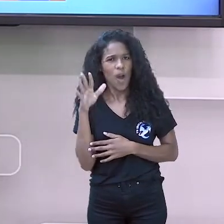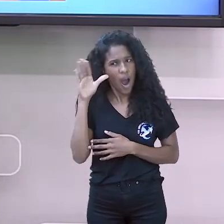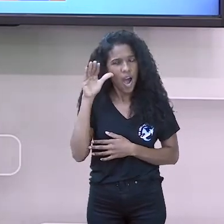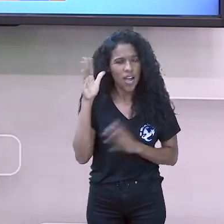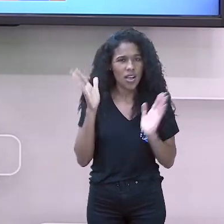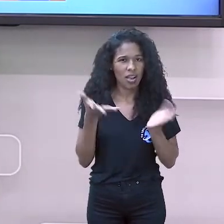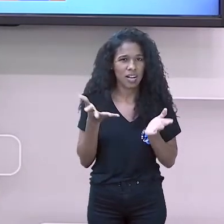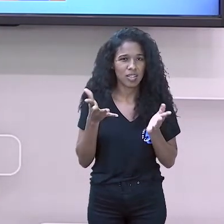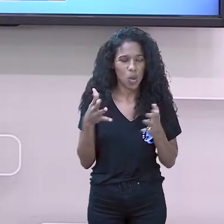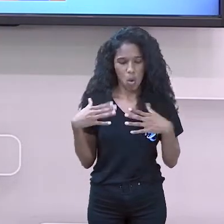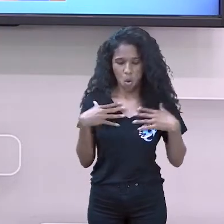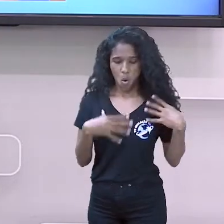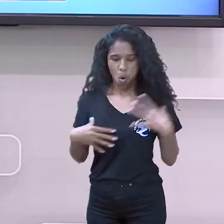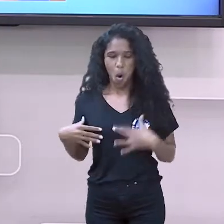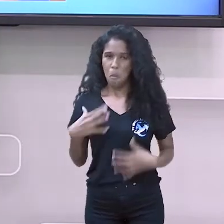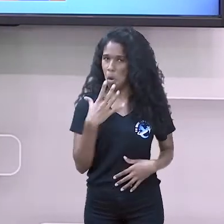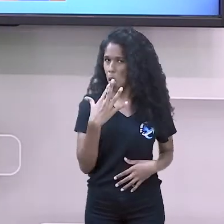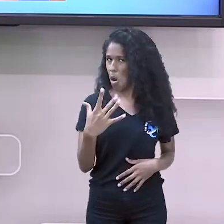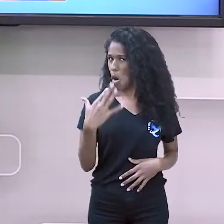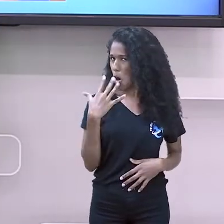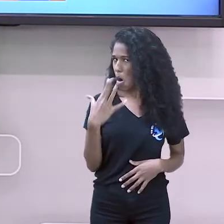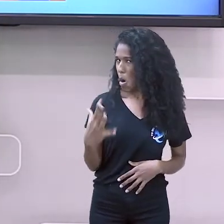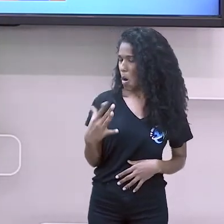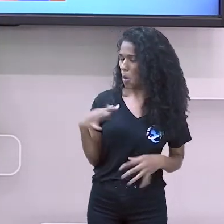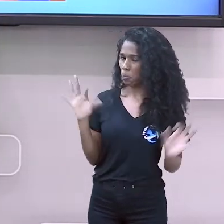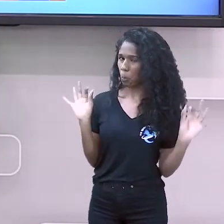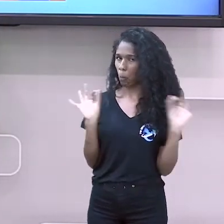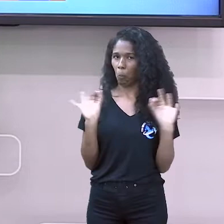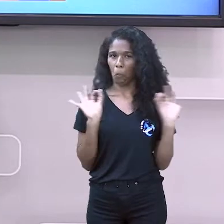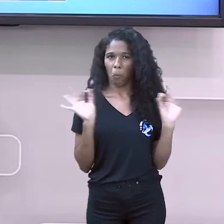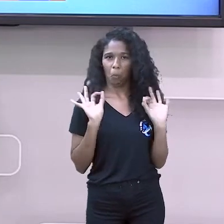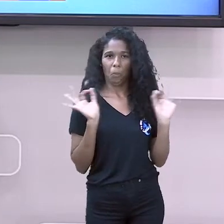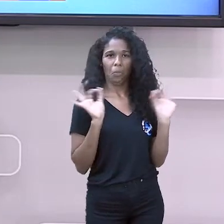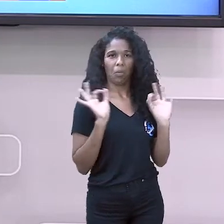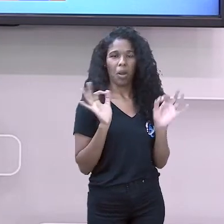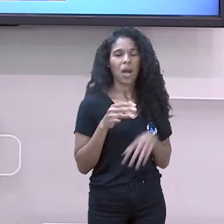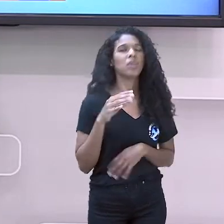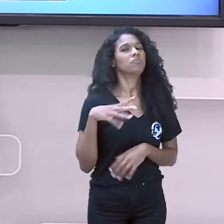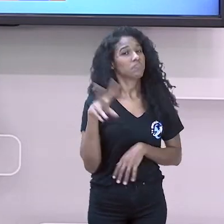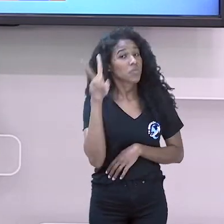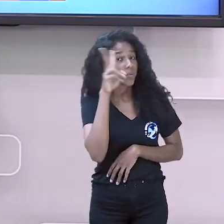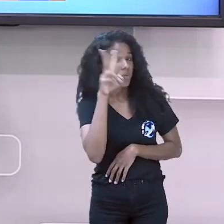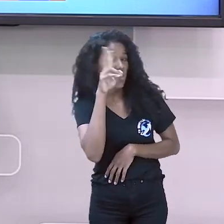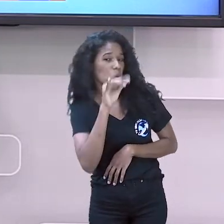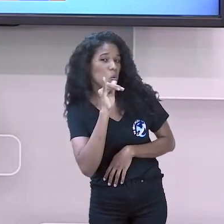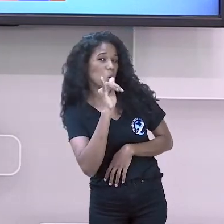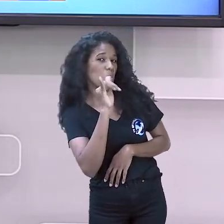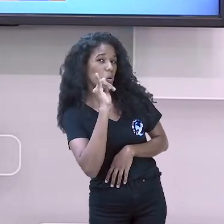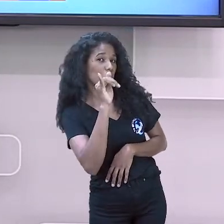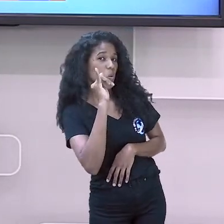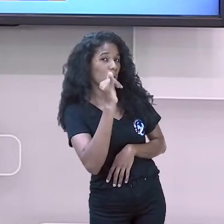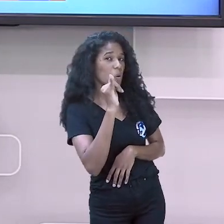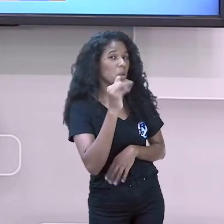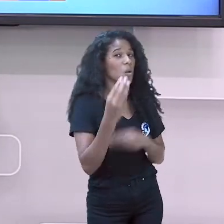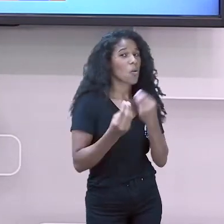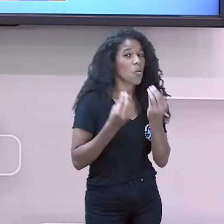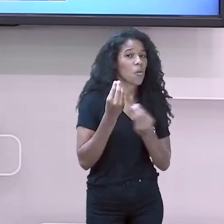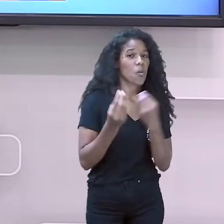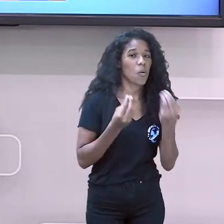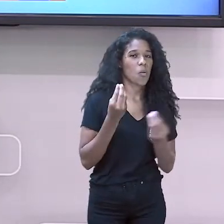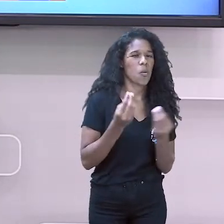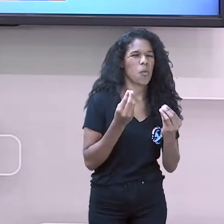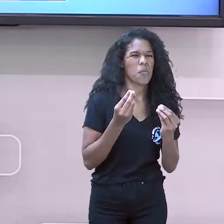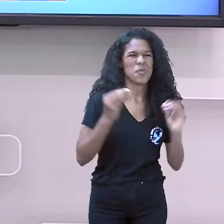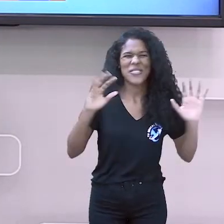Mas tudo bem. Elas ficam com as roupas super coloridas e contam histórias para vocês de uma maneira diferente,